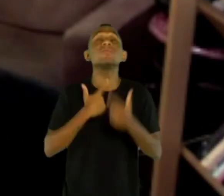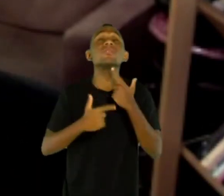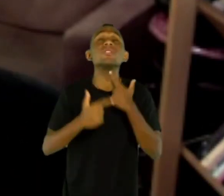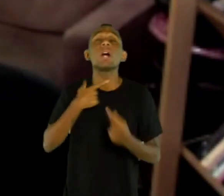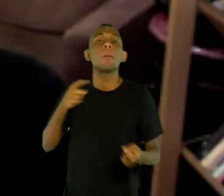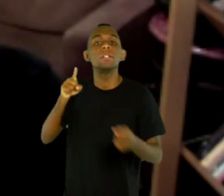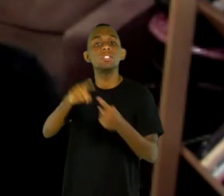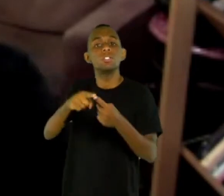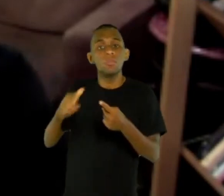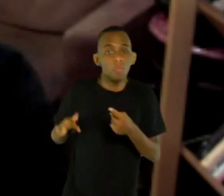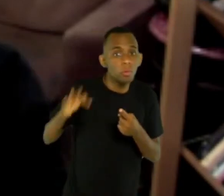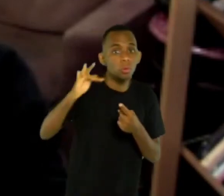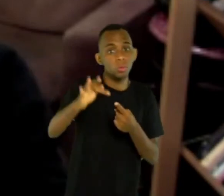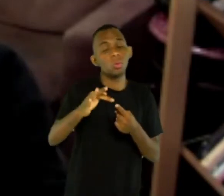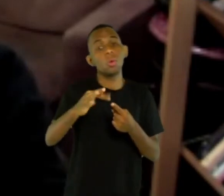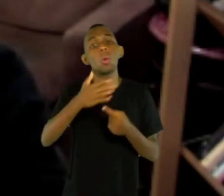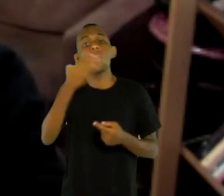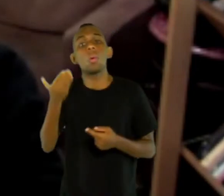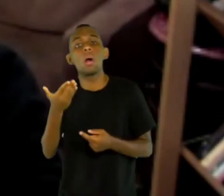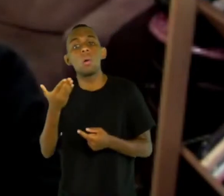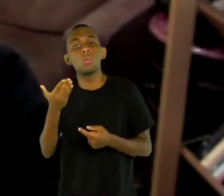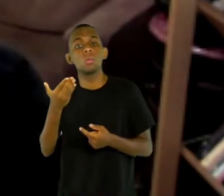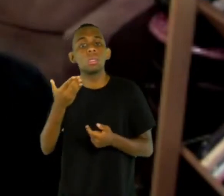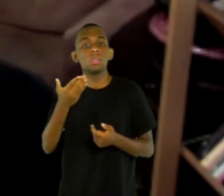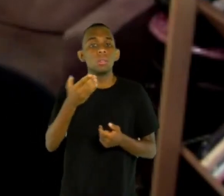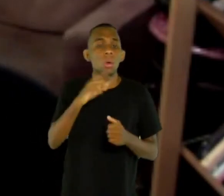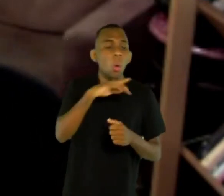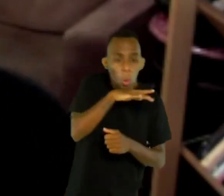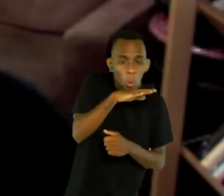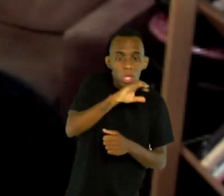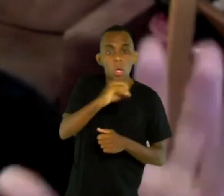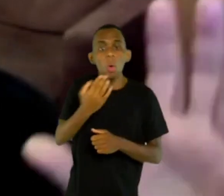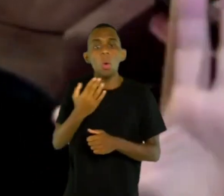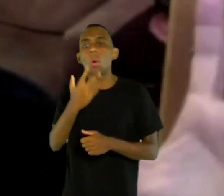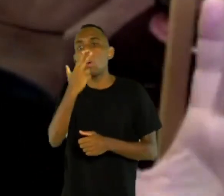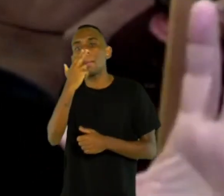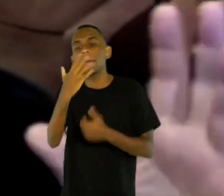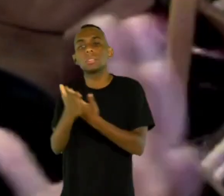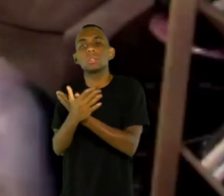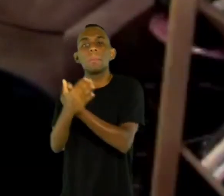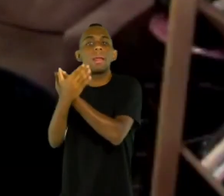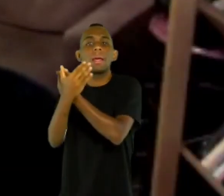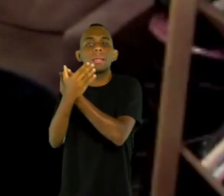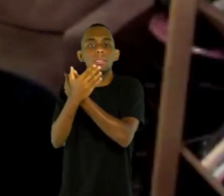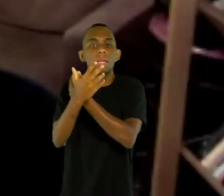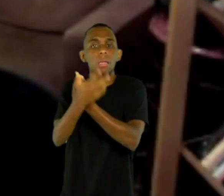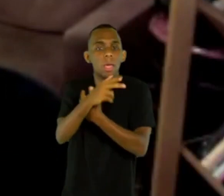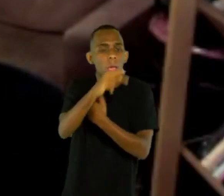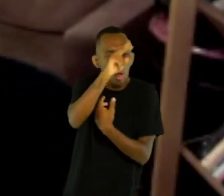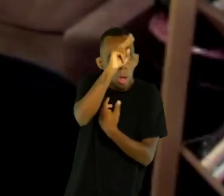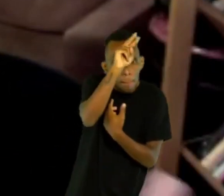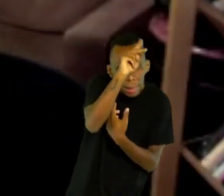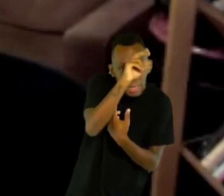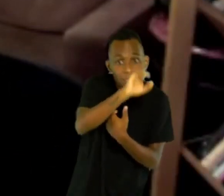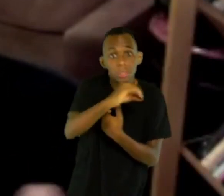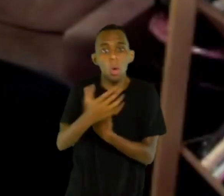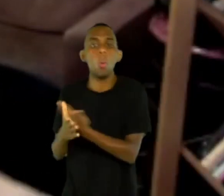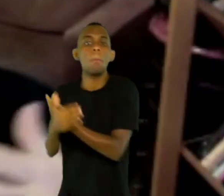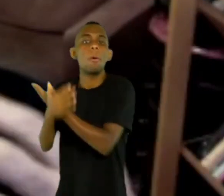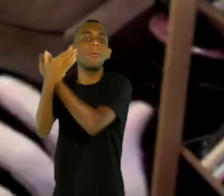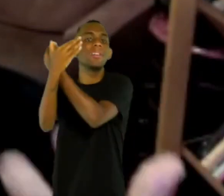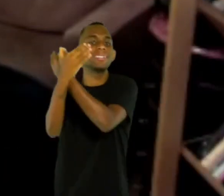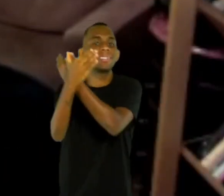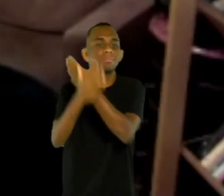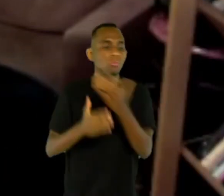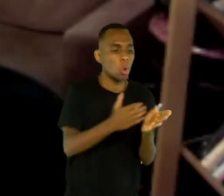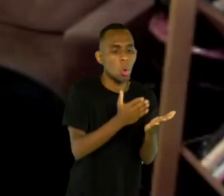ou a gente quer uma borboleta ao final do túnel, né? É barata ou borboleta? O que nós queremos? Eu acho que a gente